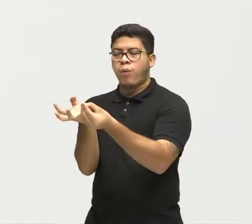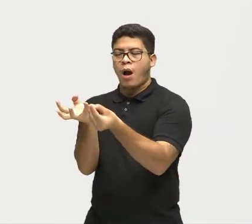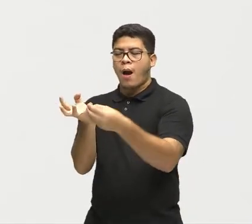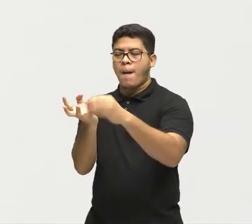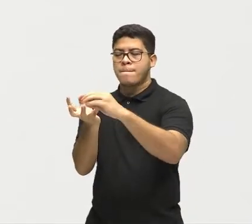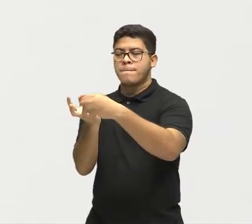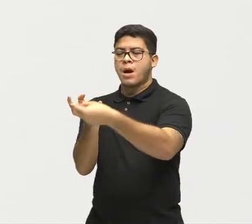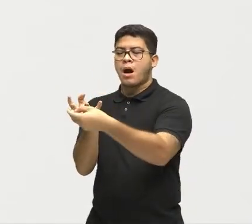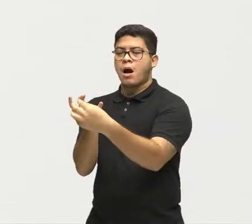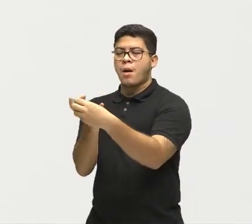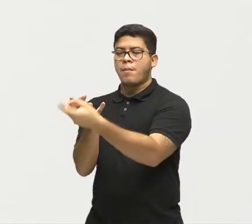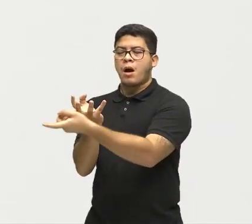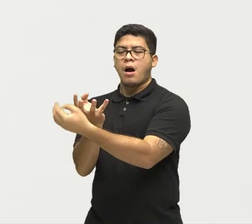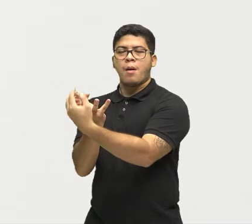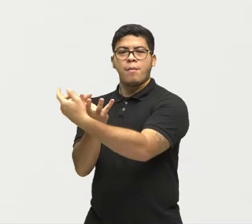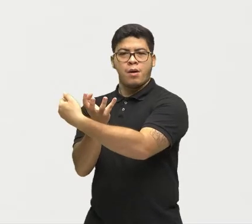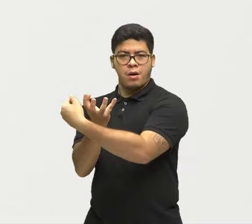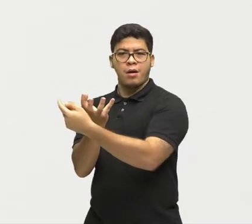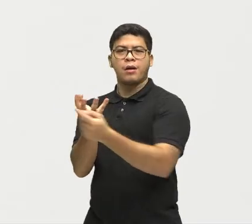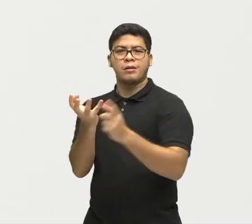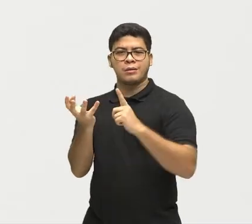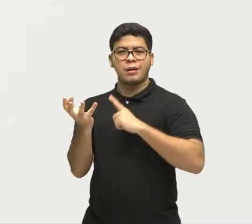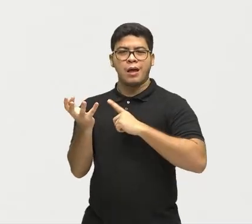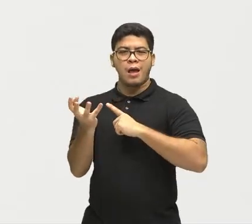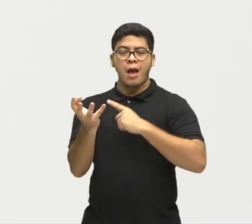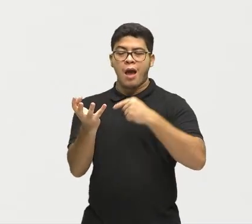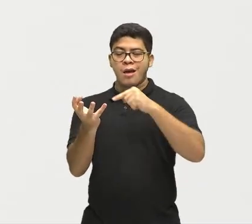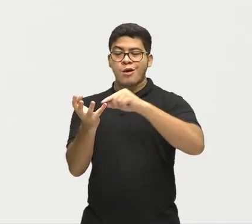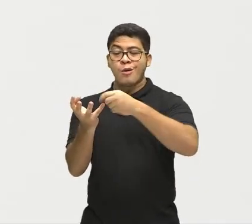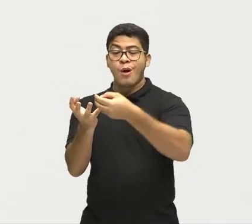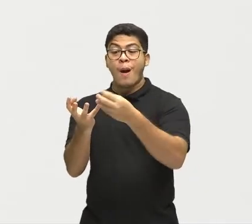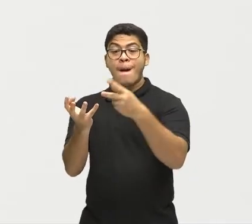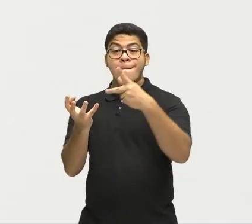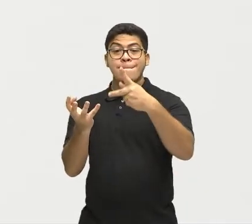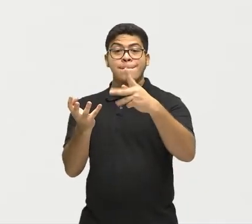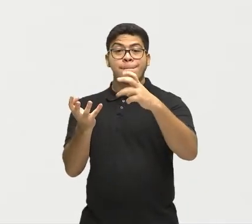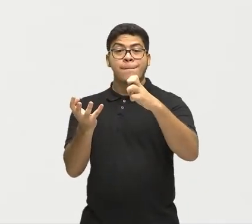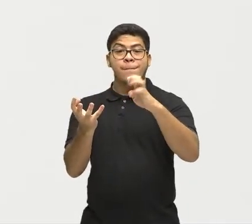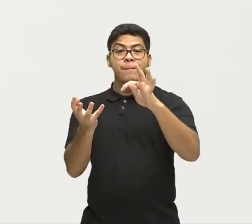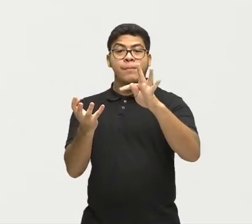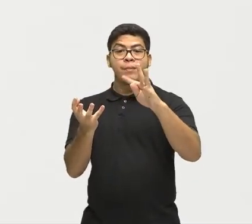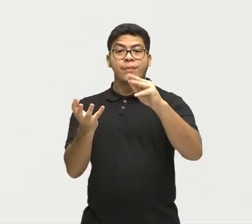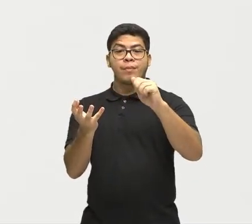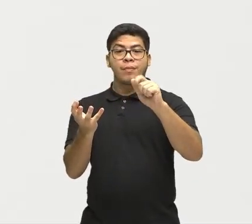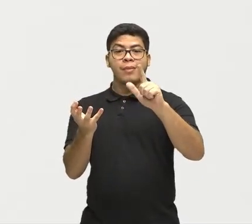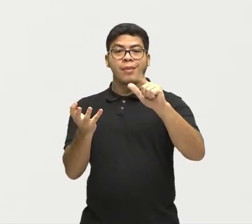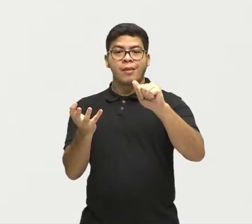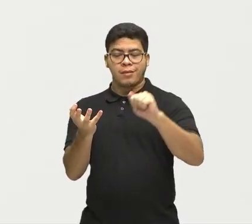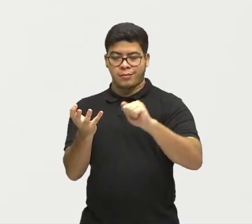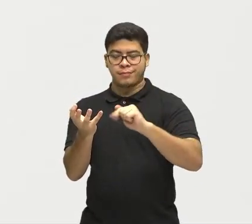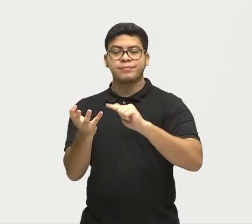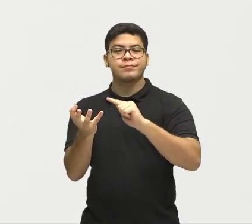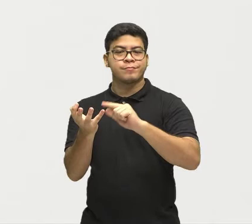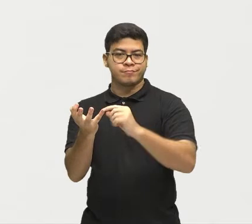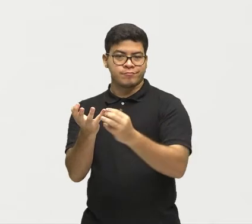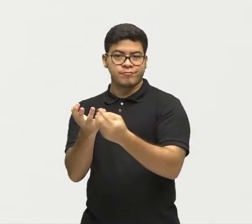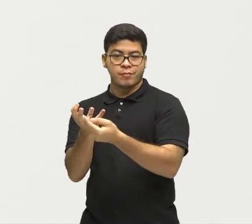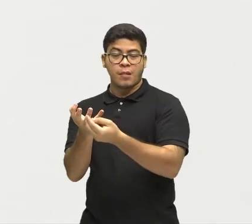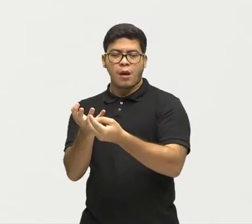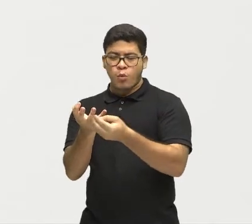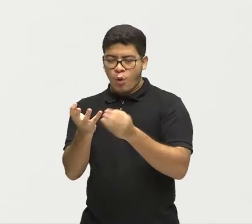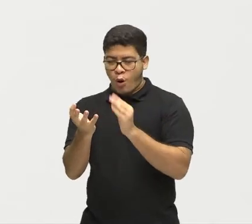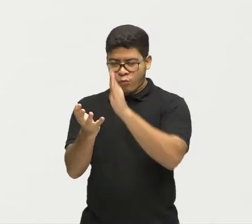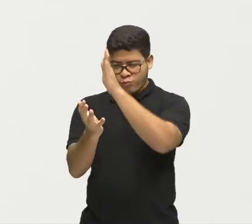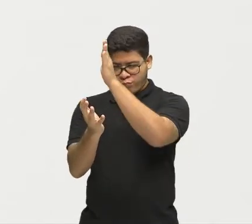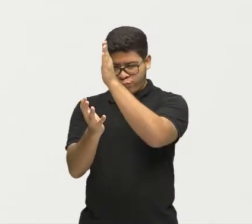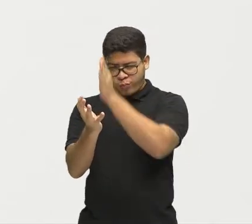logo que a gente vê uma planta, a gente já observa a pétala. E é muito fácil a gente abrir a planta e